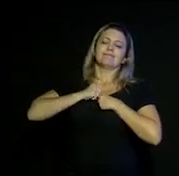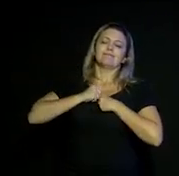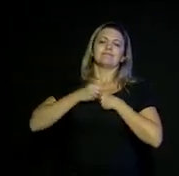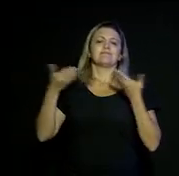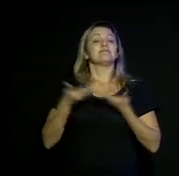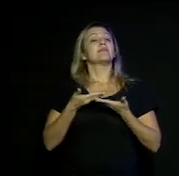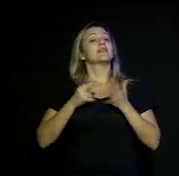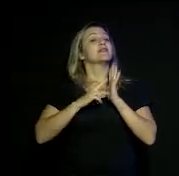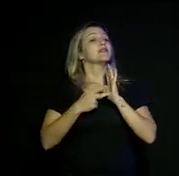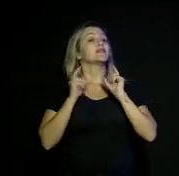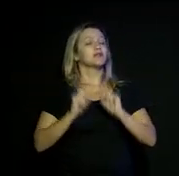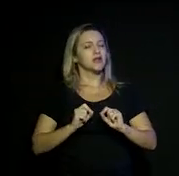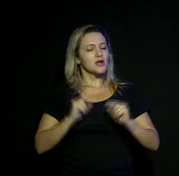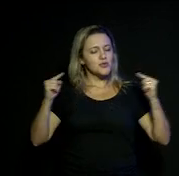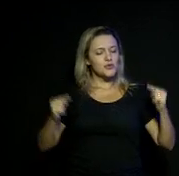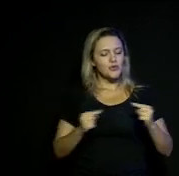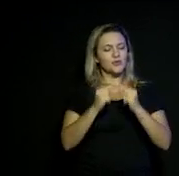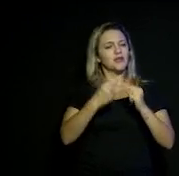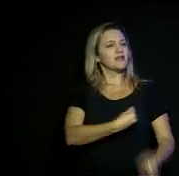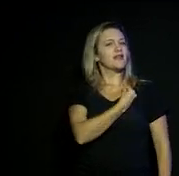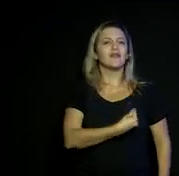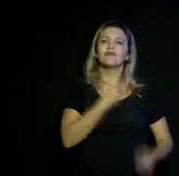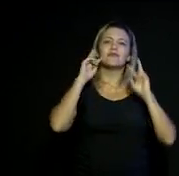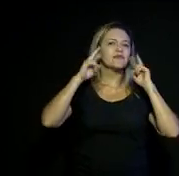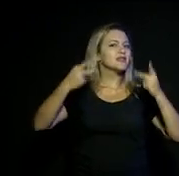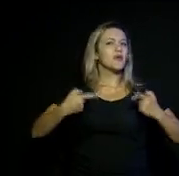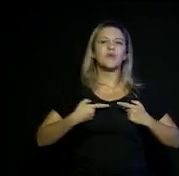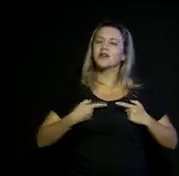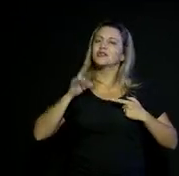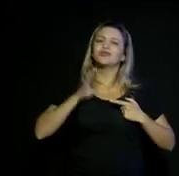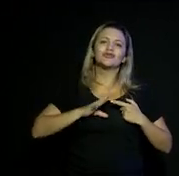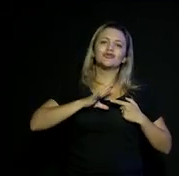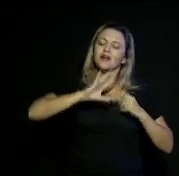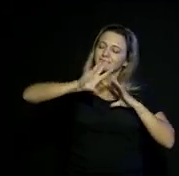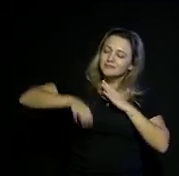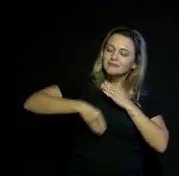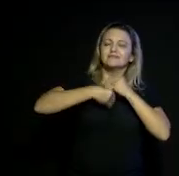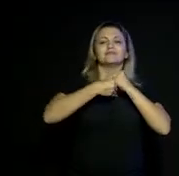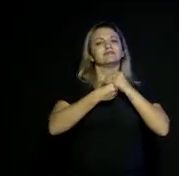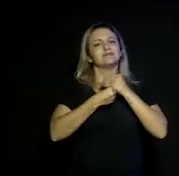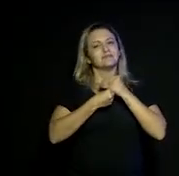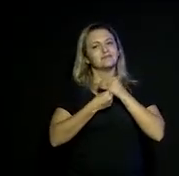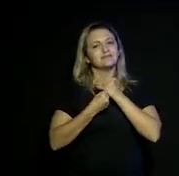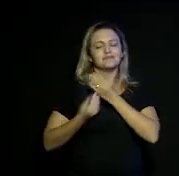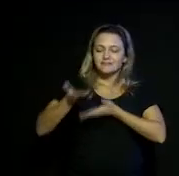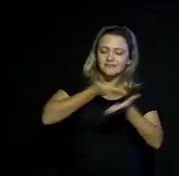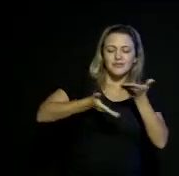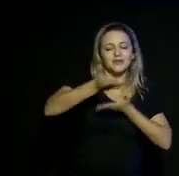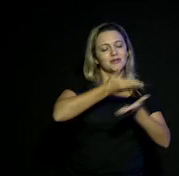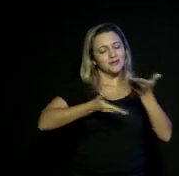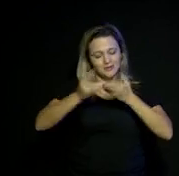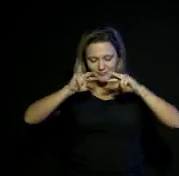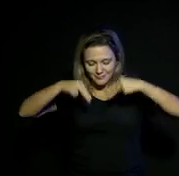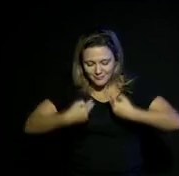dizia, o sentido da vida humana consiste em ser fator de soma para si próprio e para os seres humanos que ele